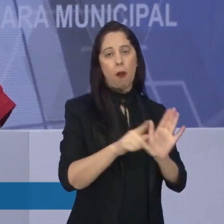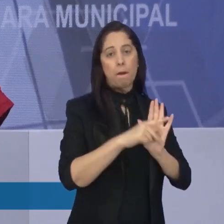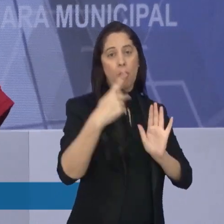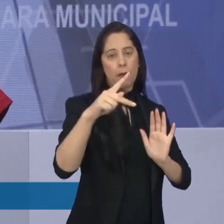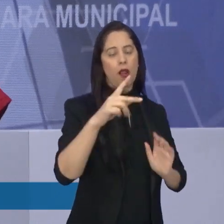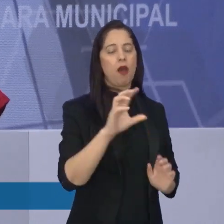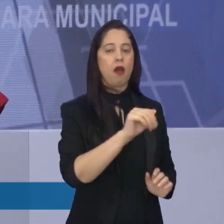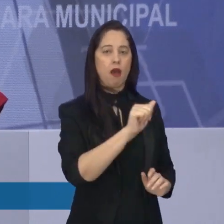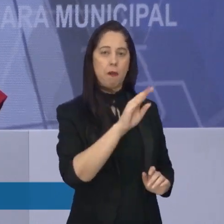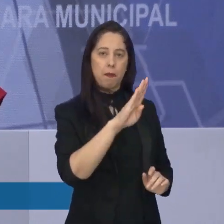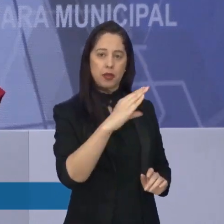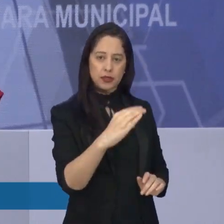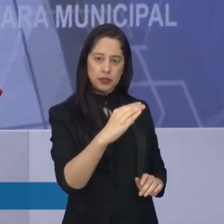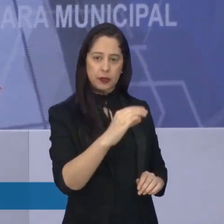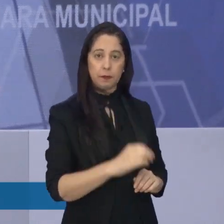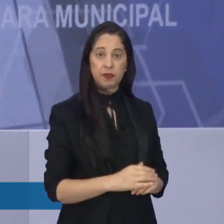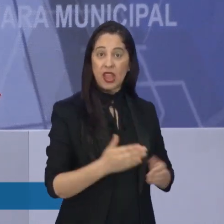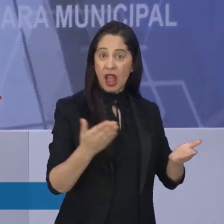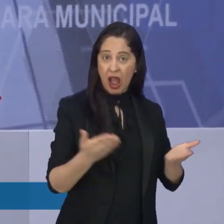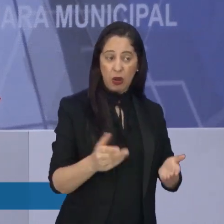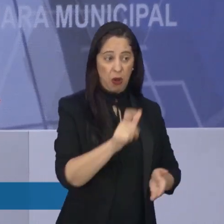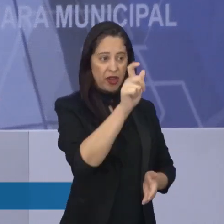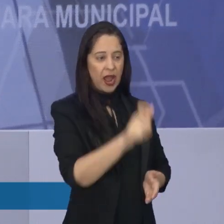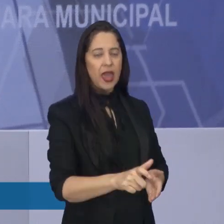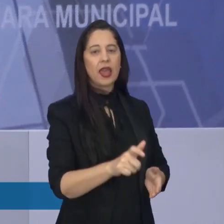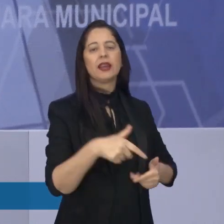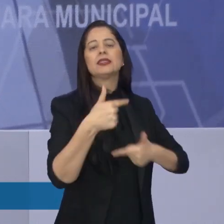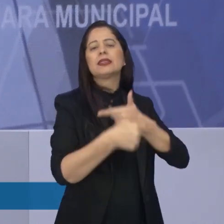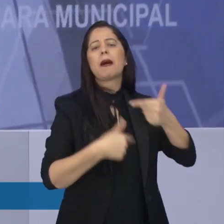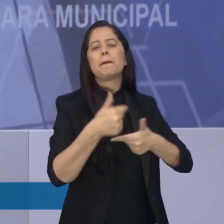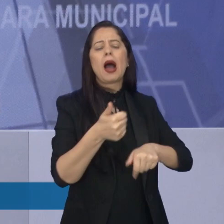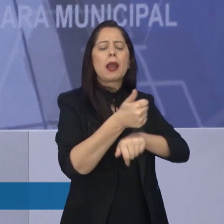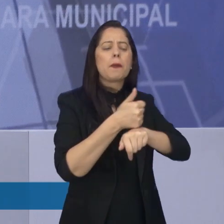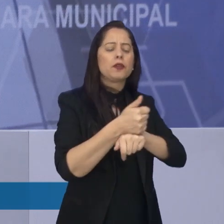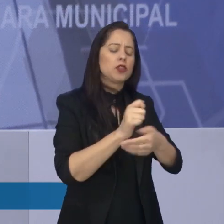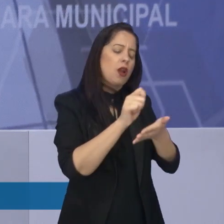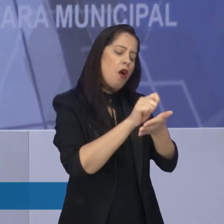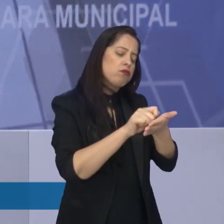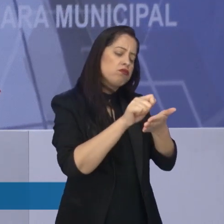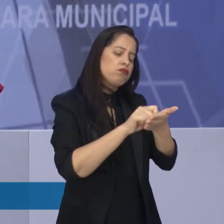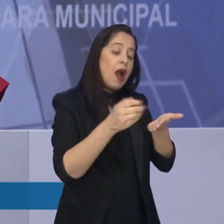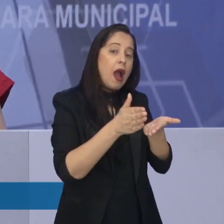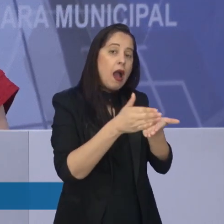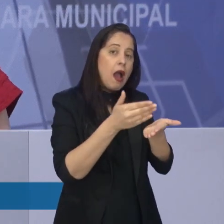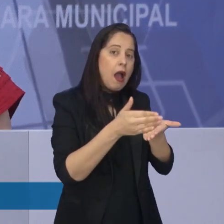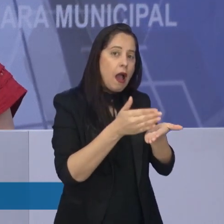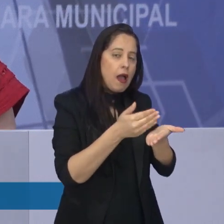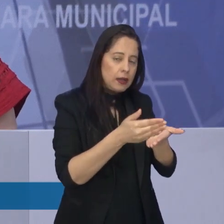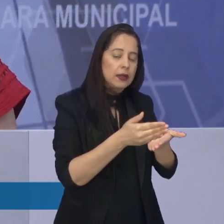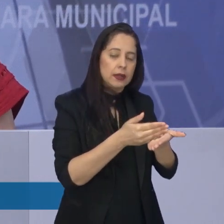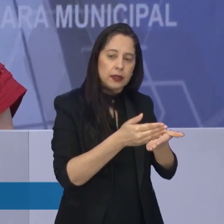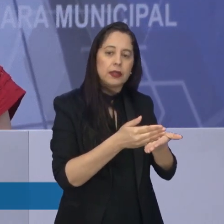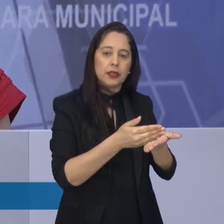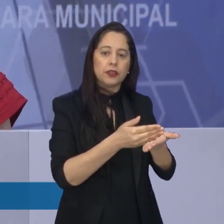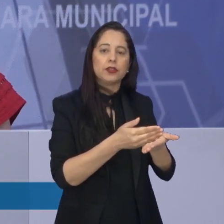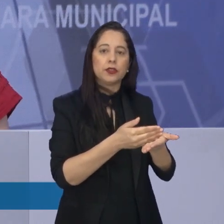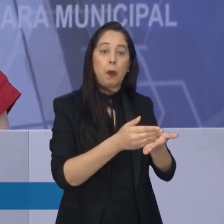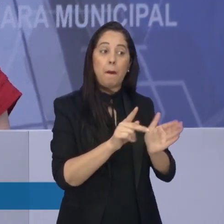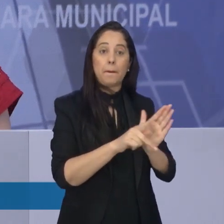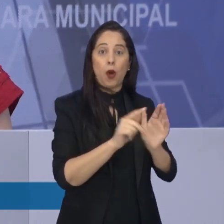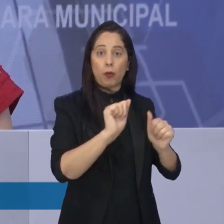vem se dedicando ao ofício de escritor. O livro, o projeto da reconciliação do